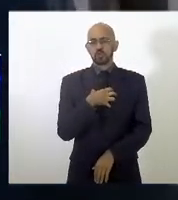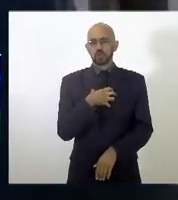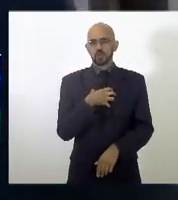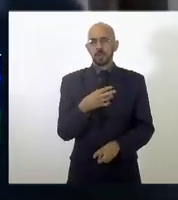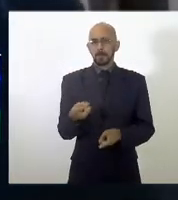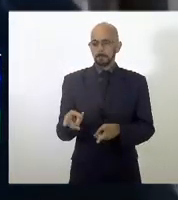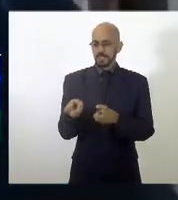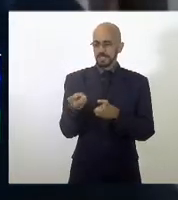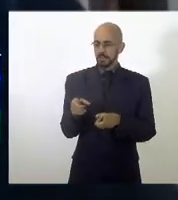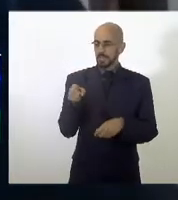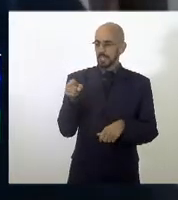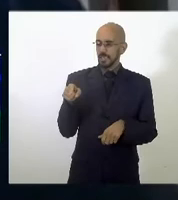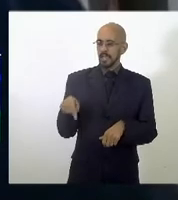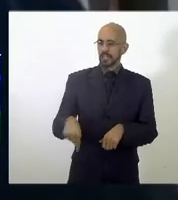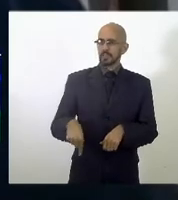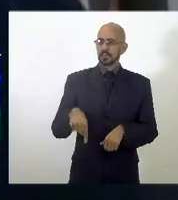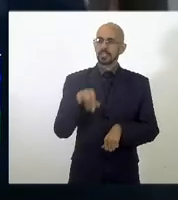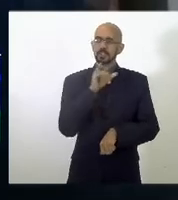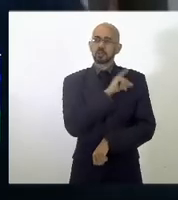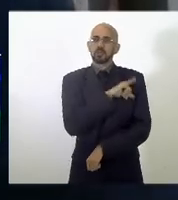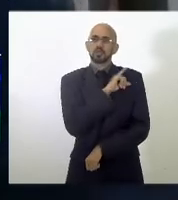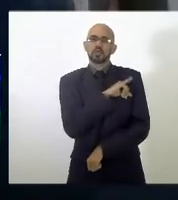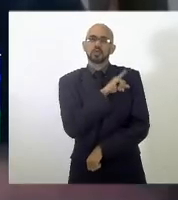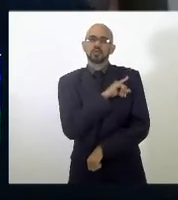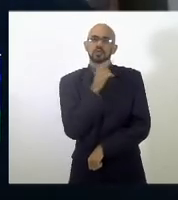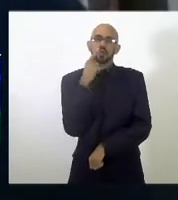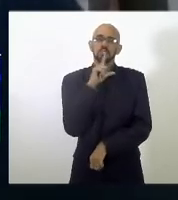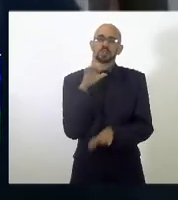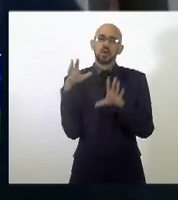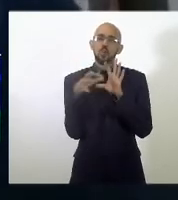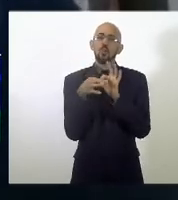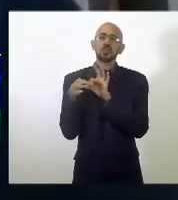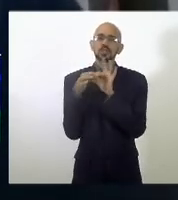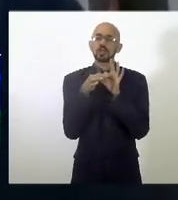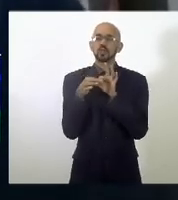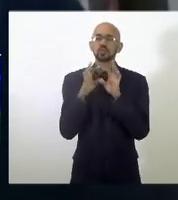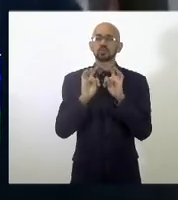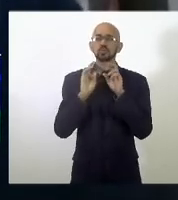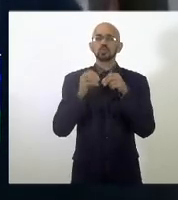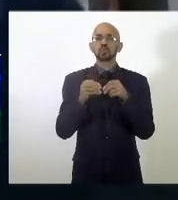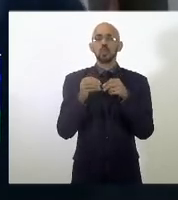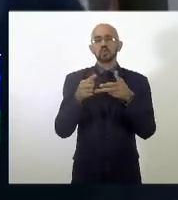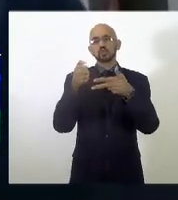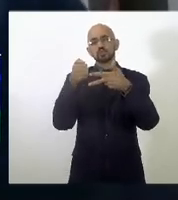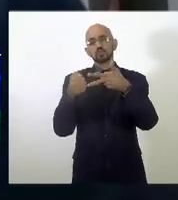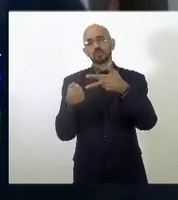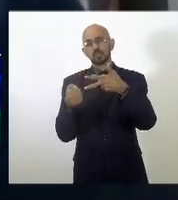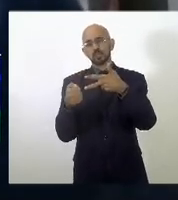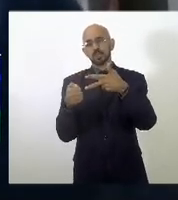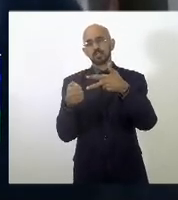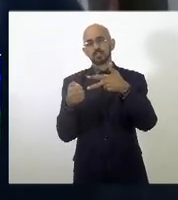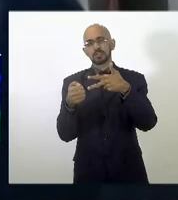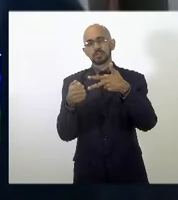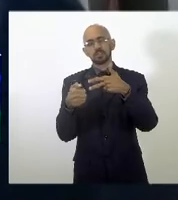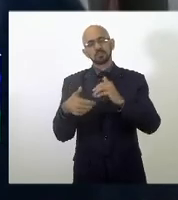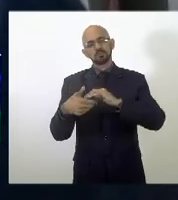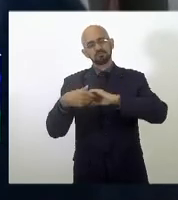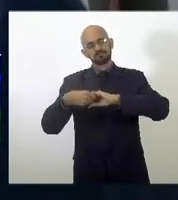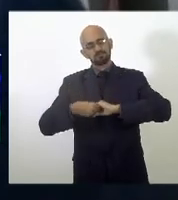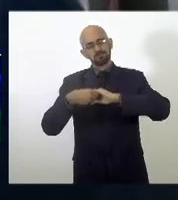consegue aqui no Rio uma harmonia entre os poderes. Todos estavam na mesa e saudando essa